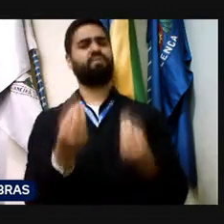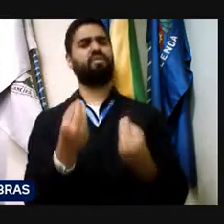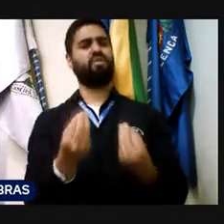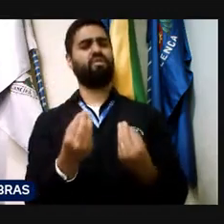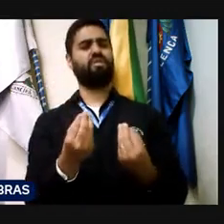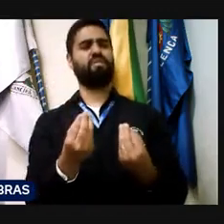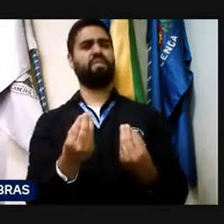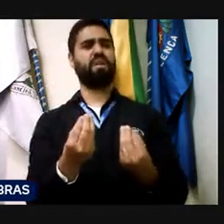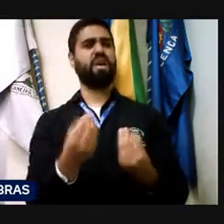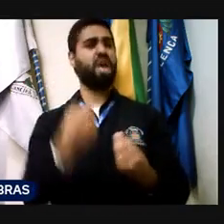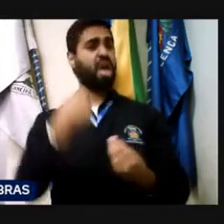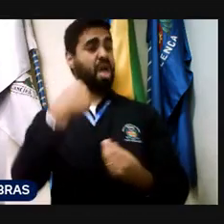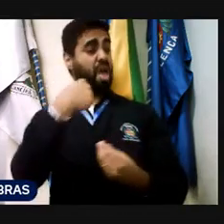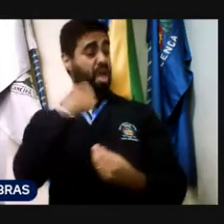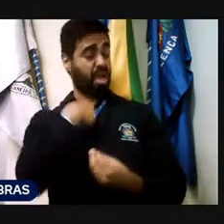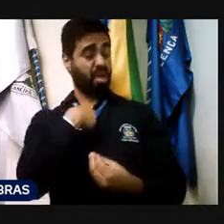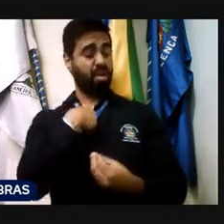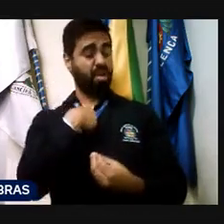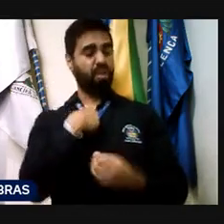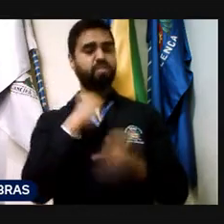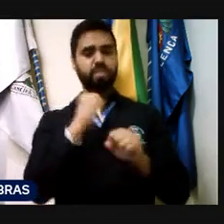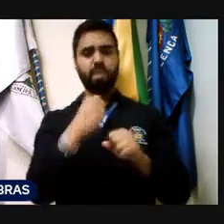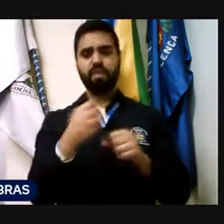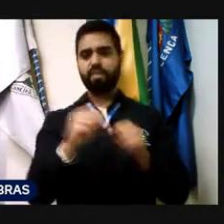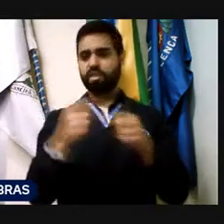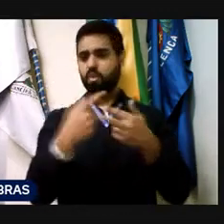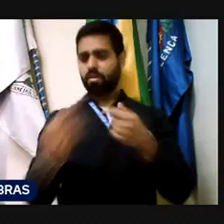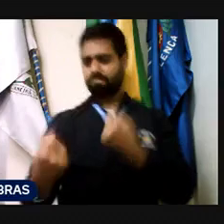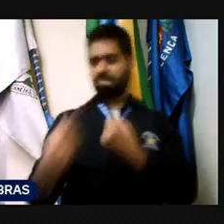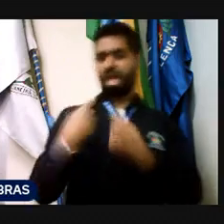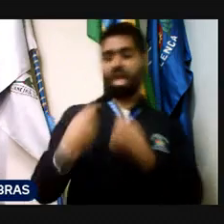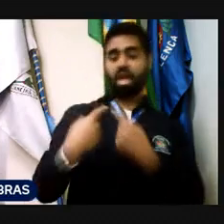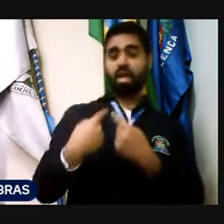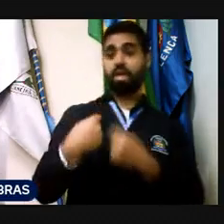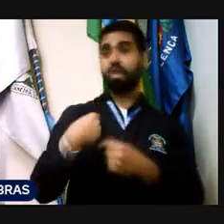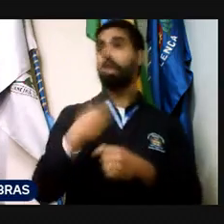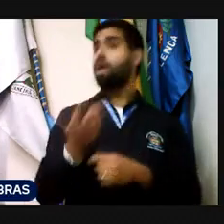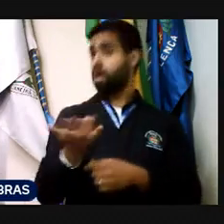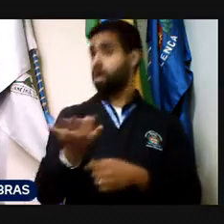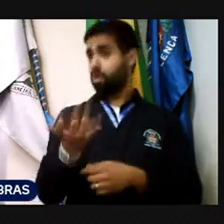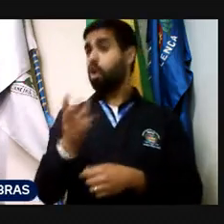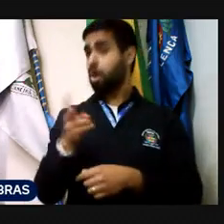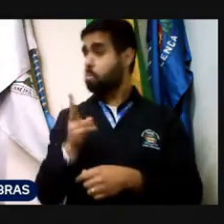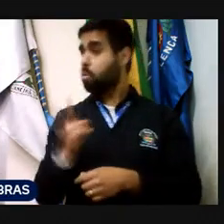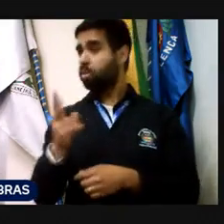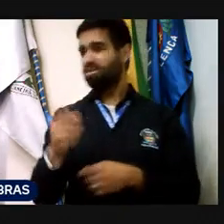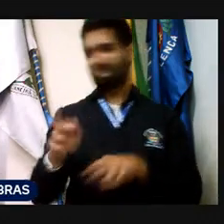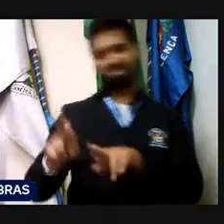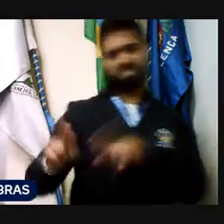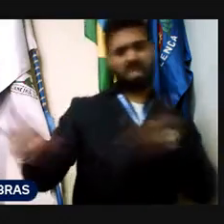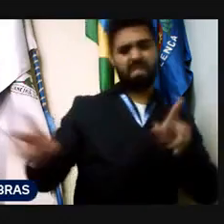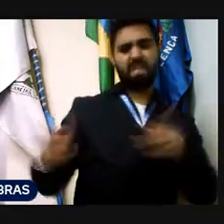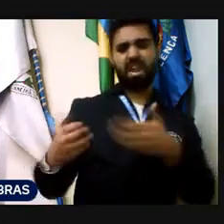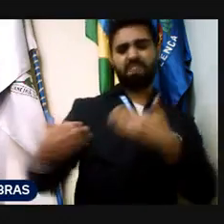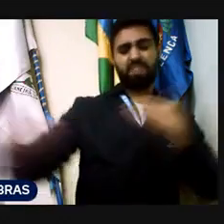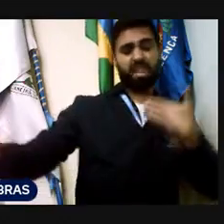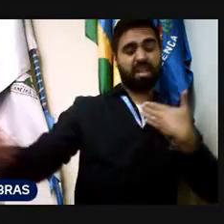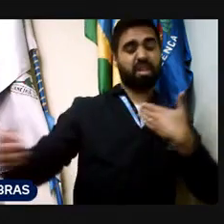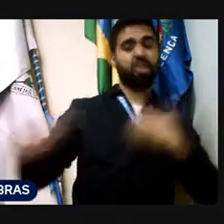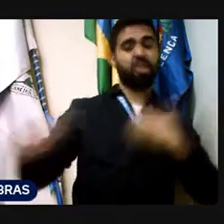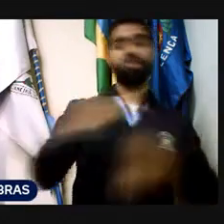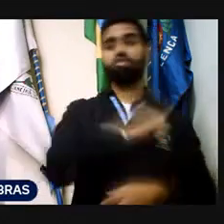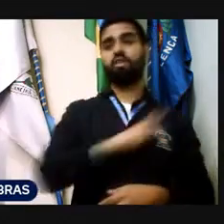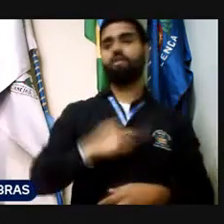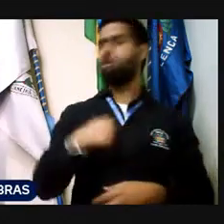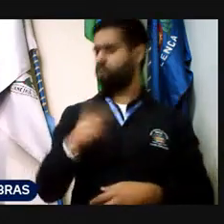de mim, que sou hoje o seu maior opositor nessa casa, e quero ficar oposição ao seu governo pelo resto desse